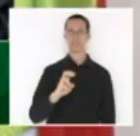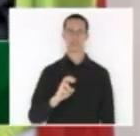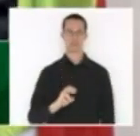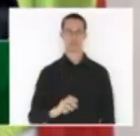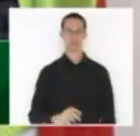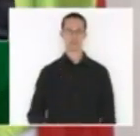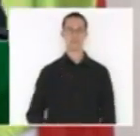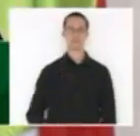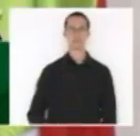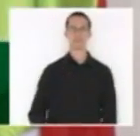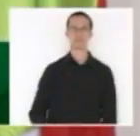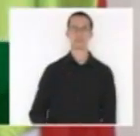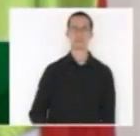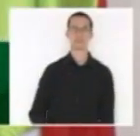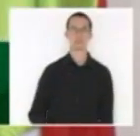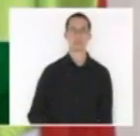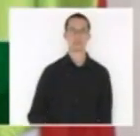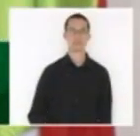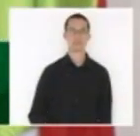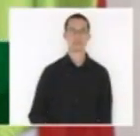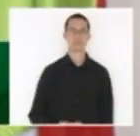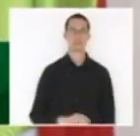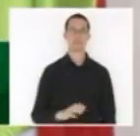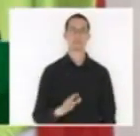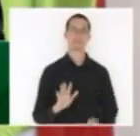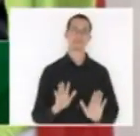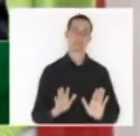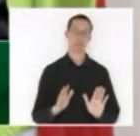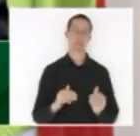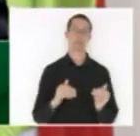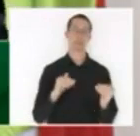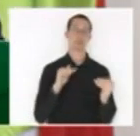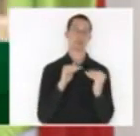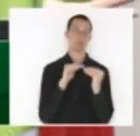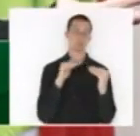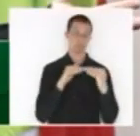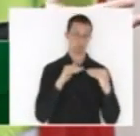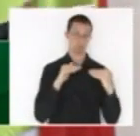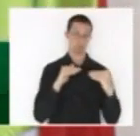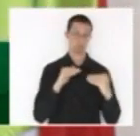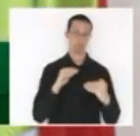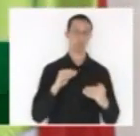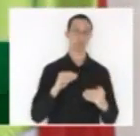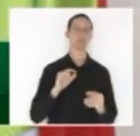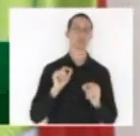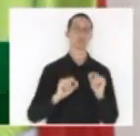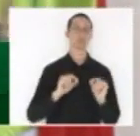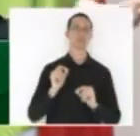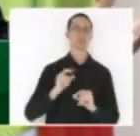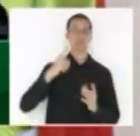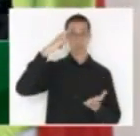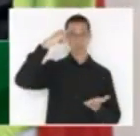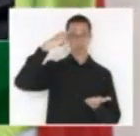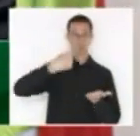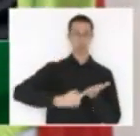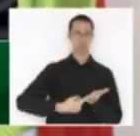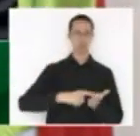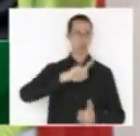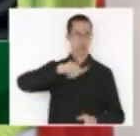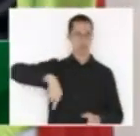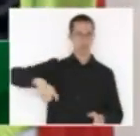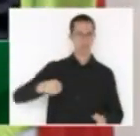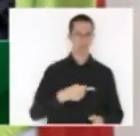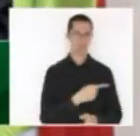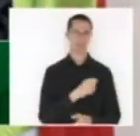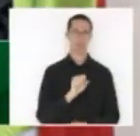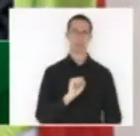menores. Então eu concordo até que a decisão para encerrar as SDR ou